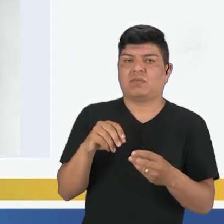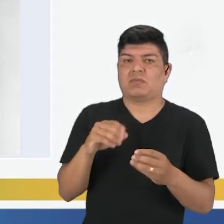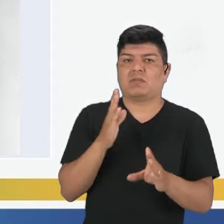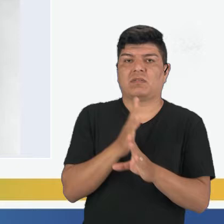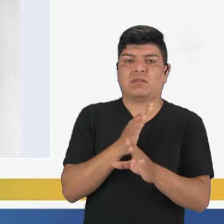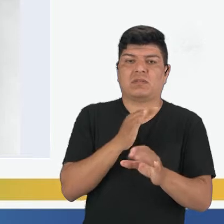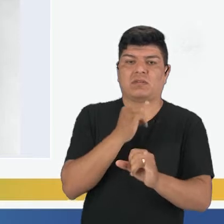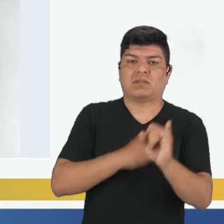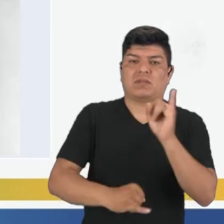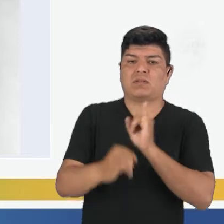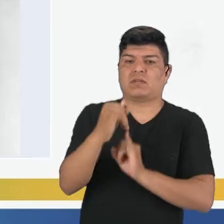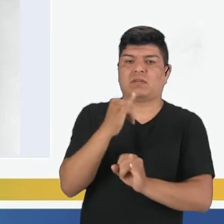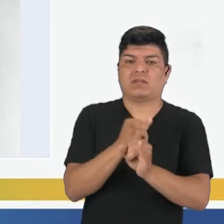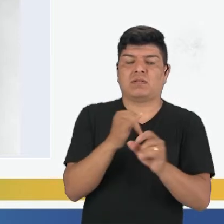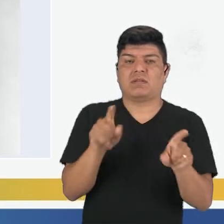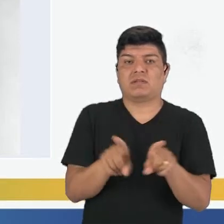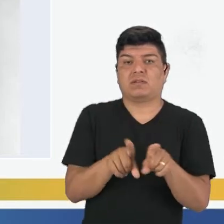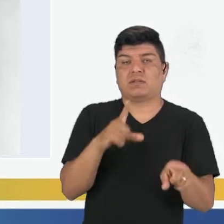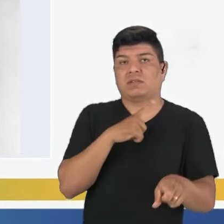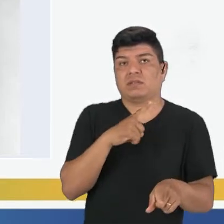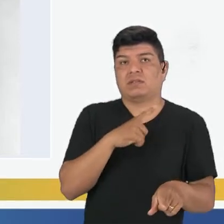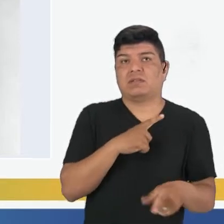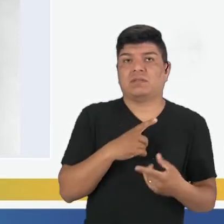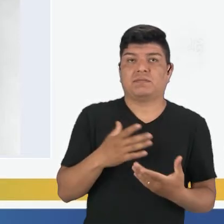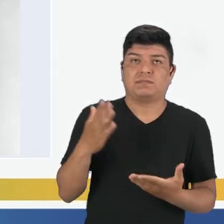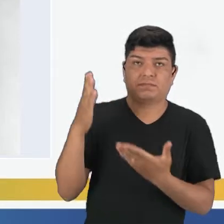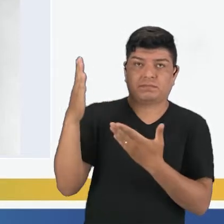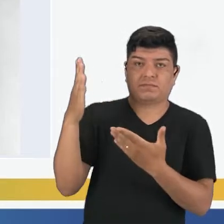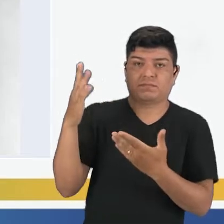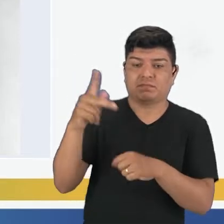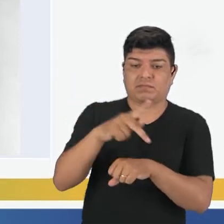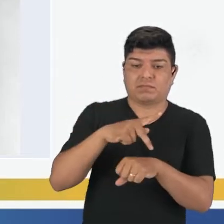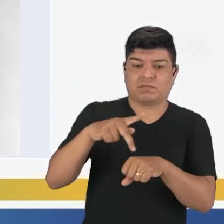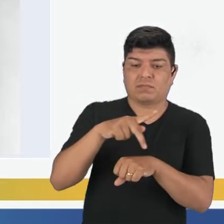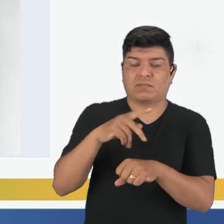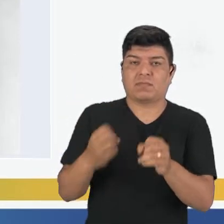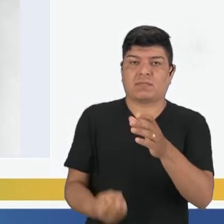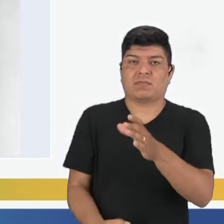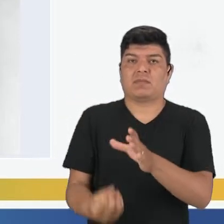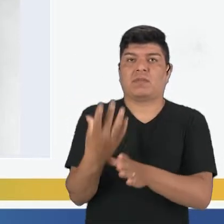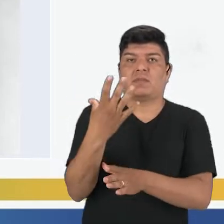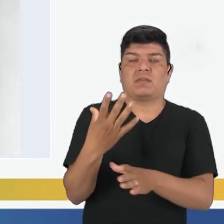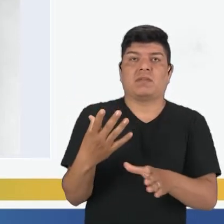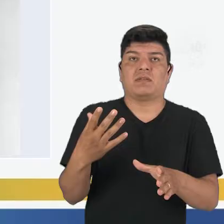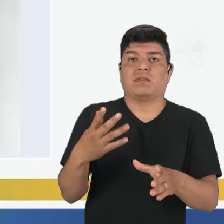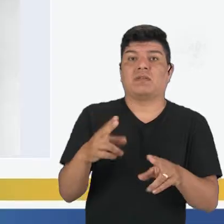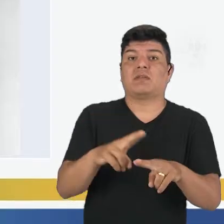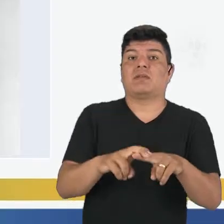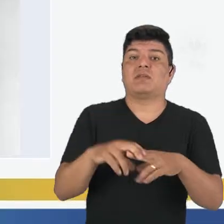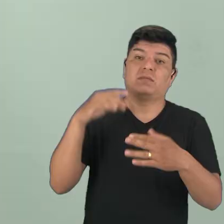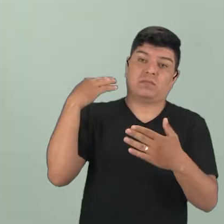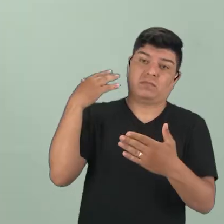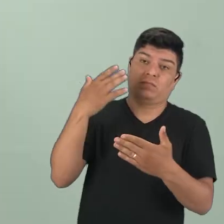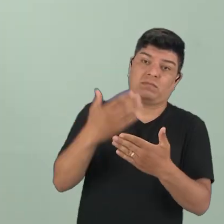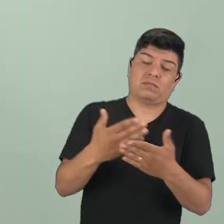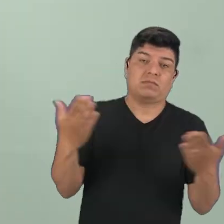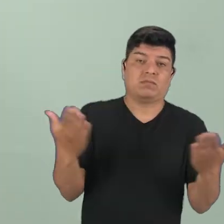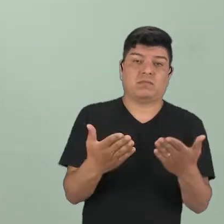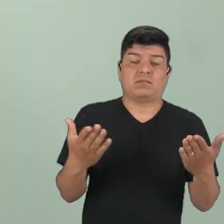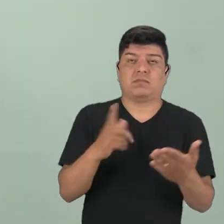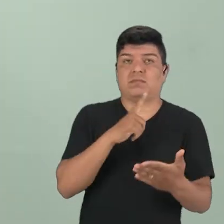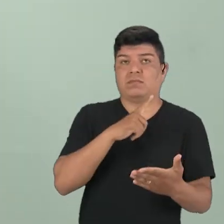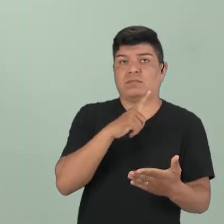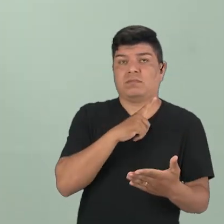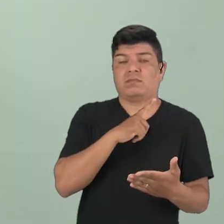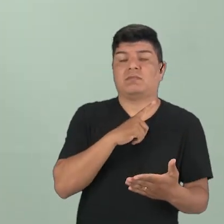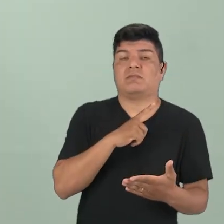meio da internet, não é? Ele foi... as nações que surgiram, inclusive ainda hoje há,